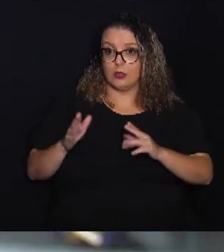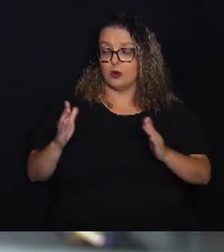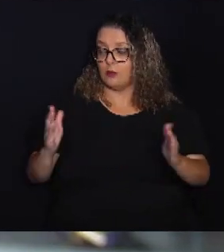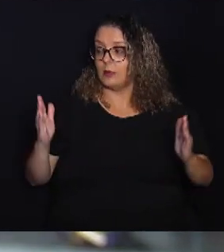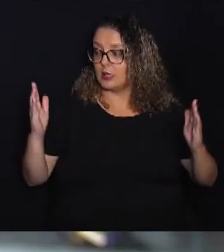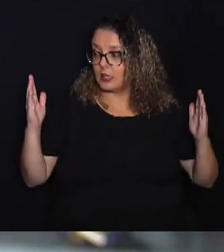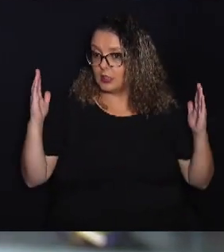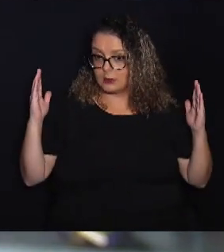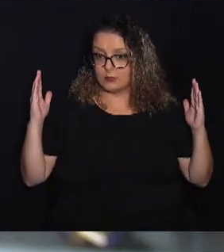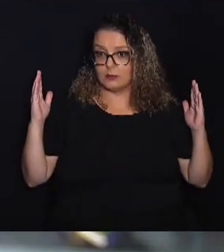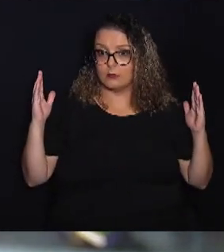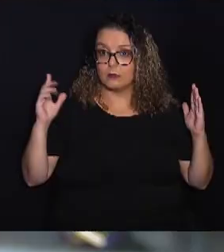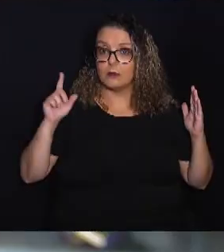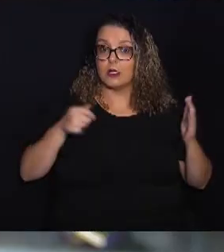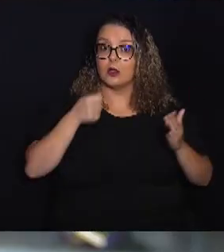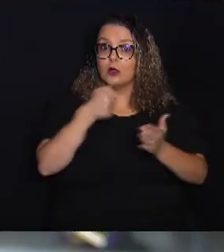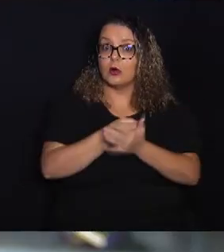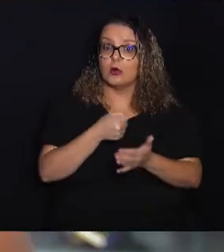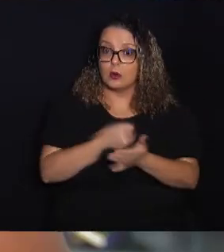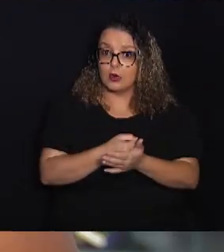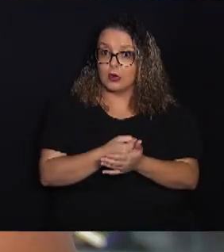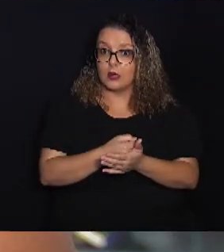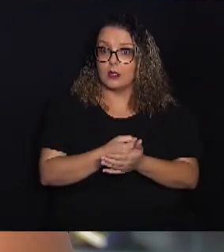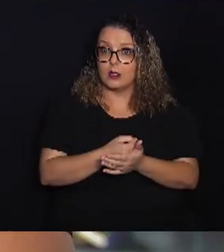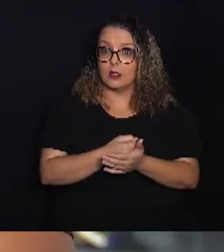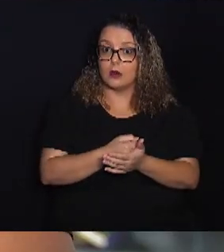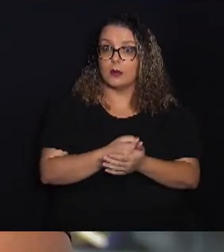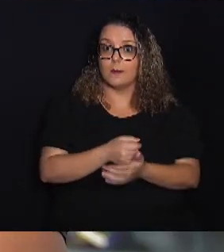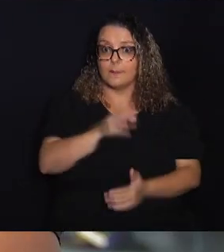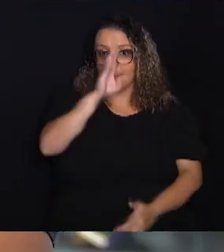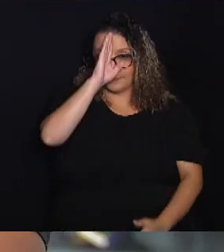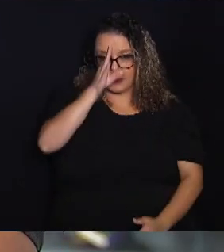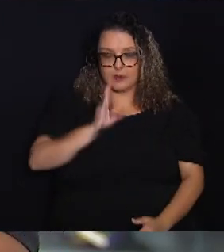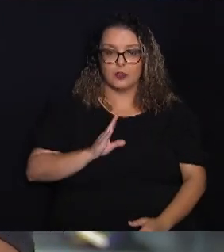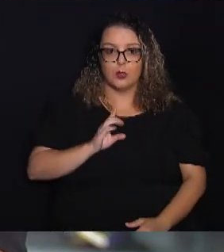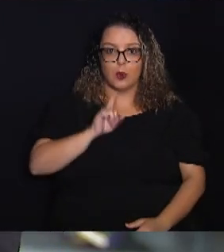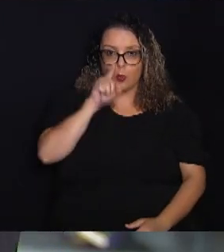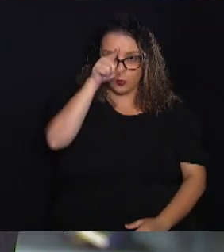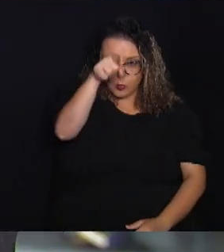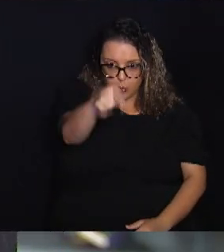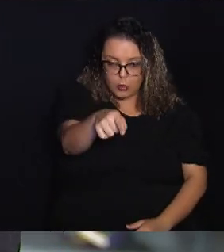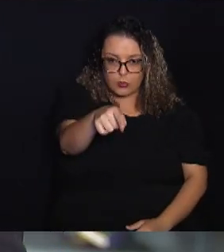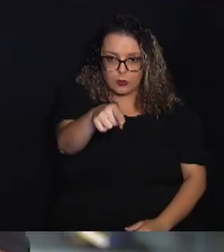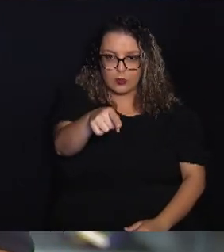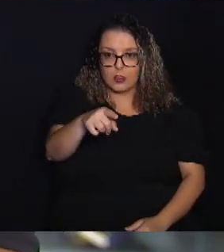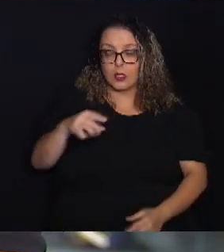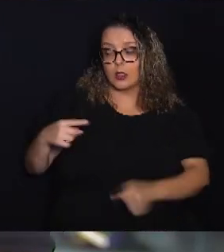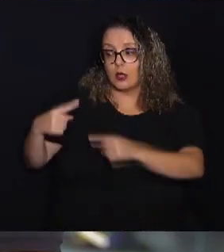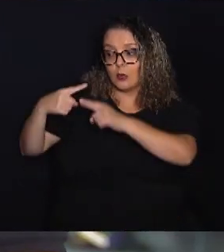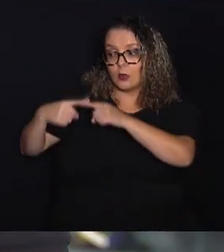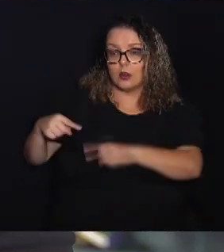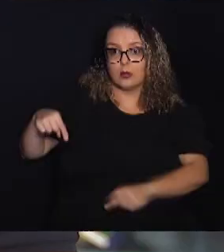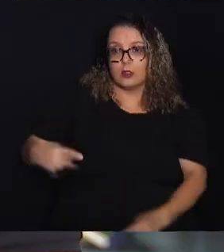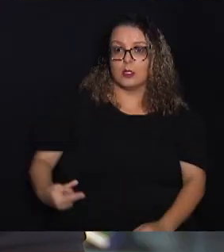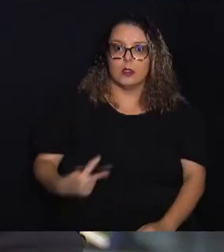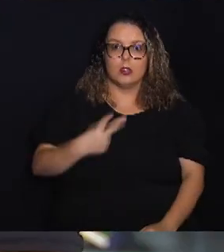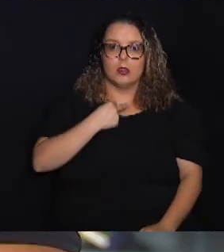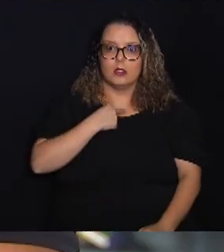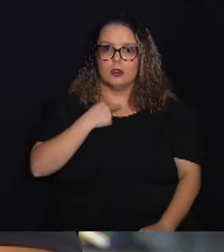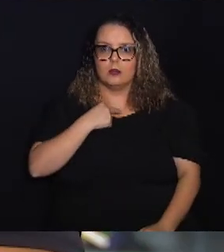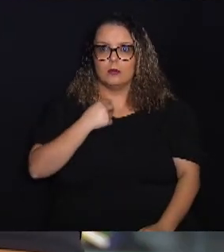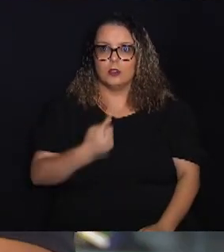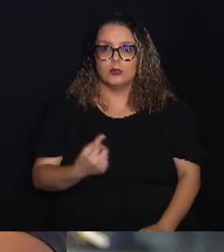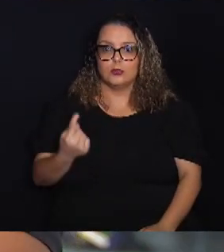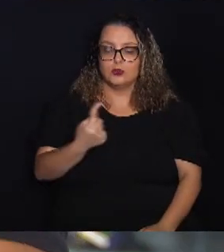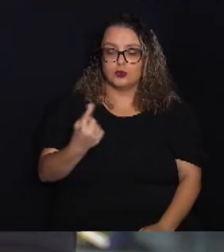vidro quanto as paredes laterais. Mas é obrigatoriamente ela tem que bater na frente. E o seu oponente não